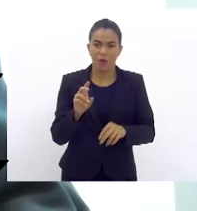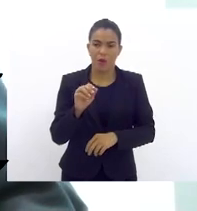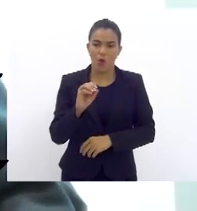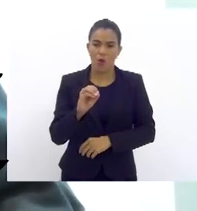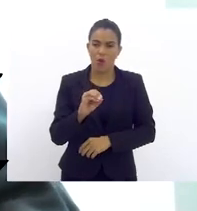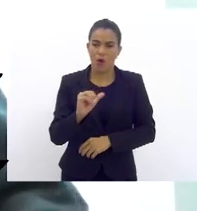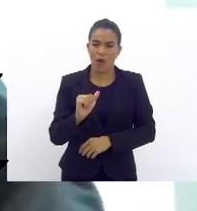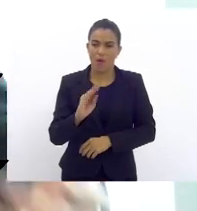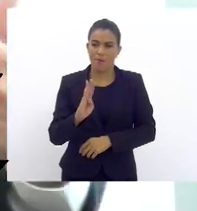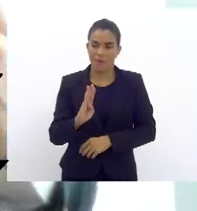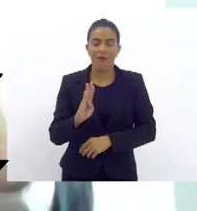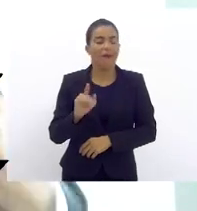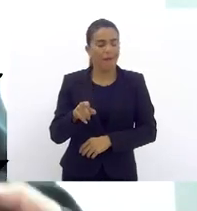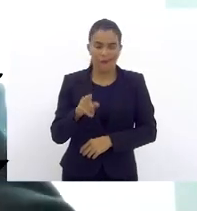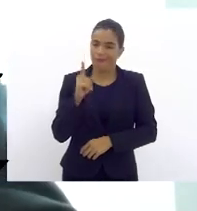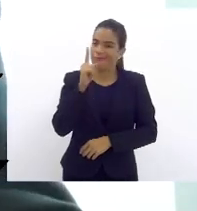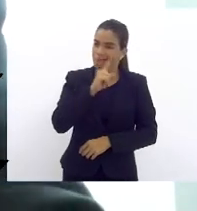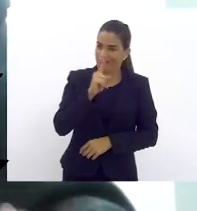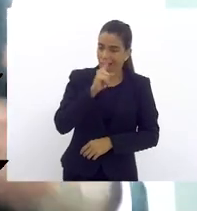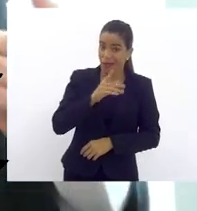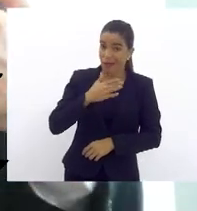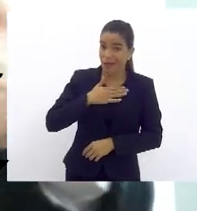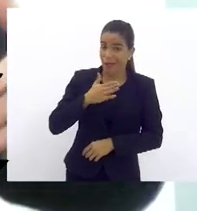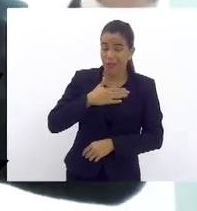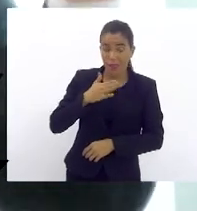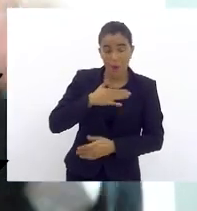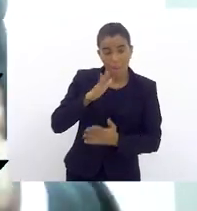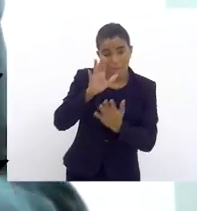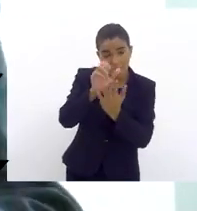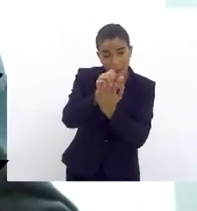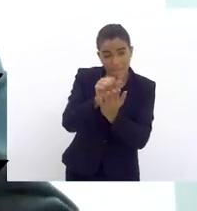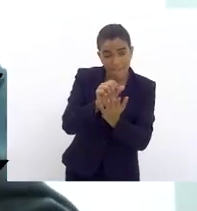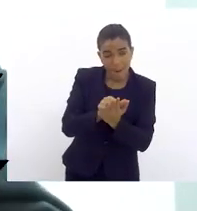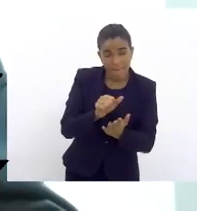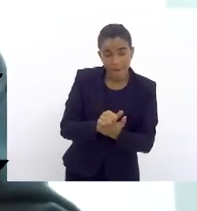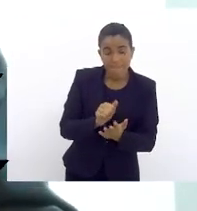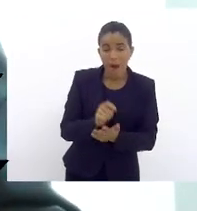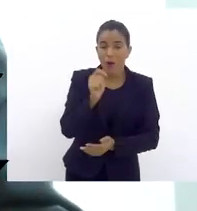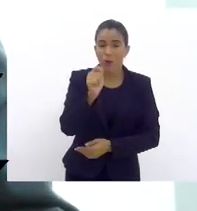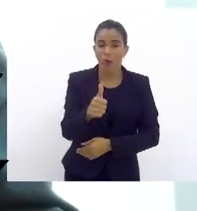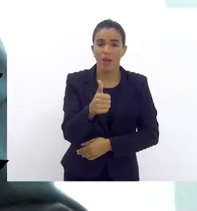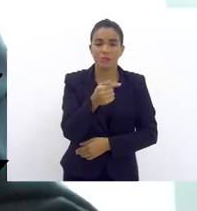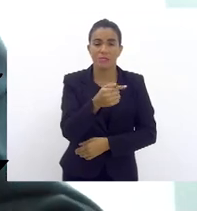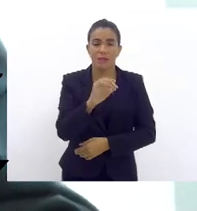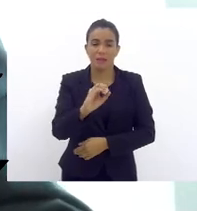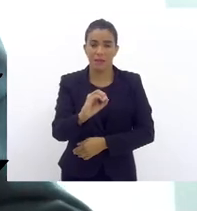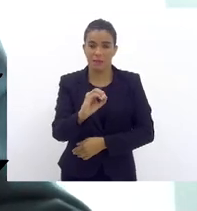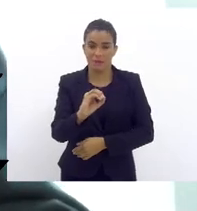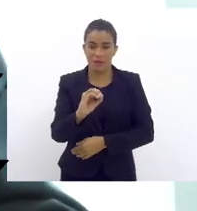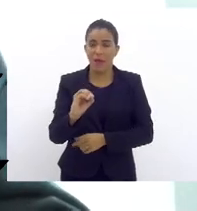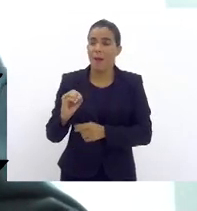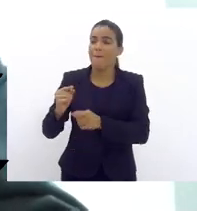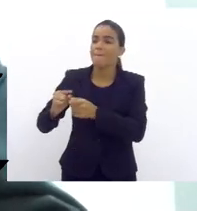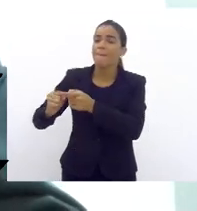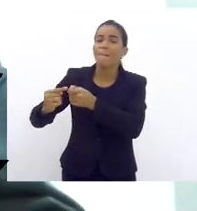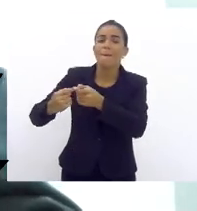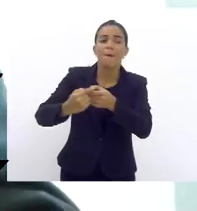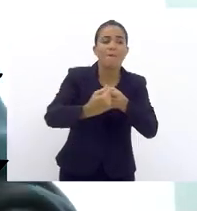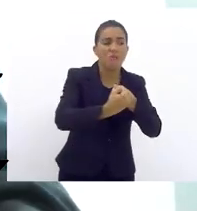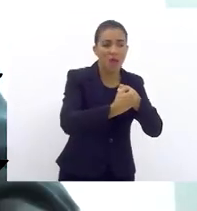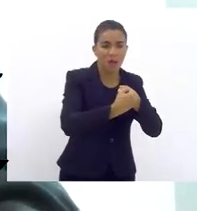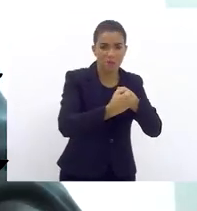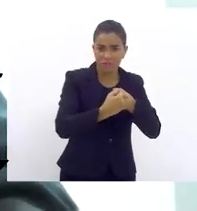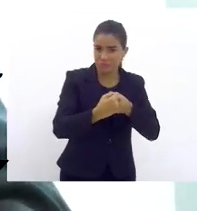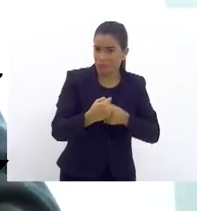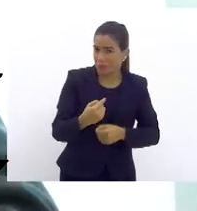falha ainda eu fiz um mapeamento eu pessoalmente dezenas quase setentas das nossas subseções pouquíssimas tem comissão de combate